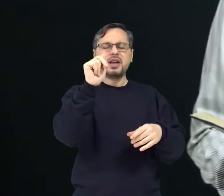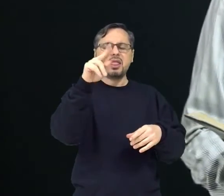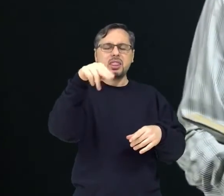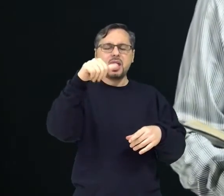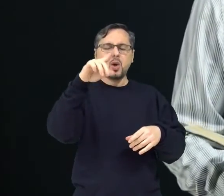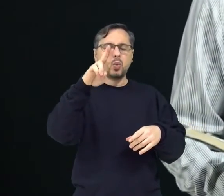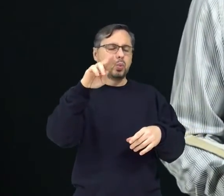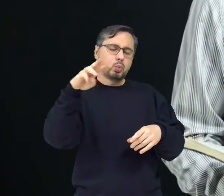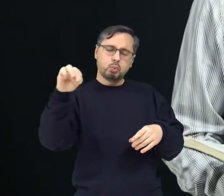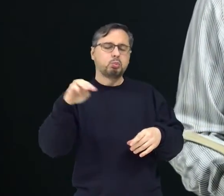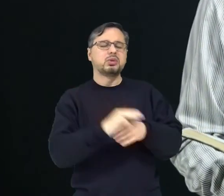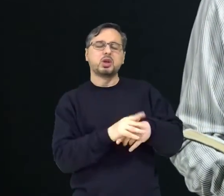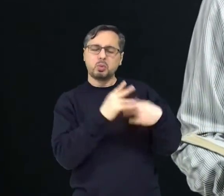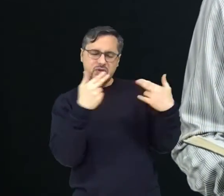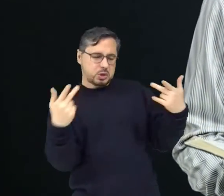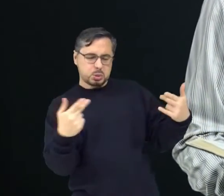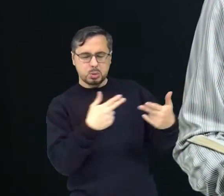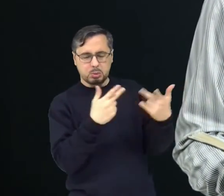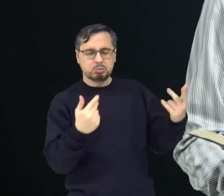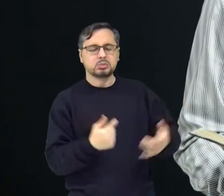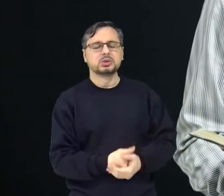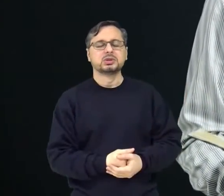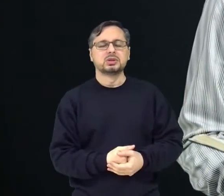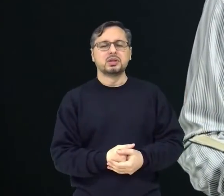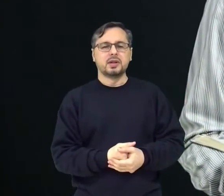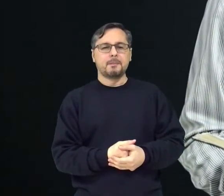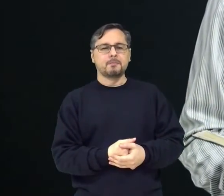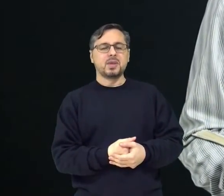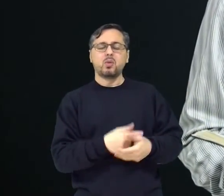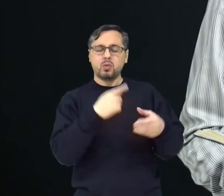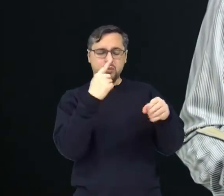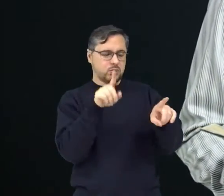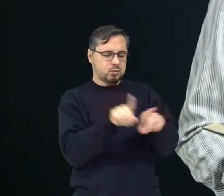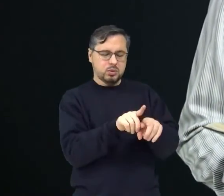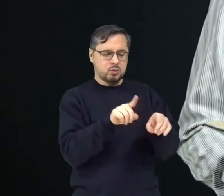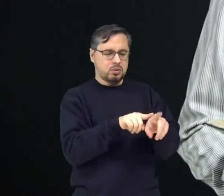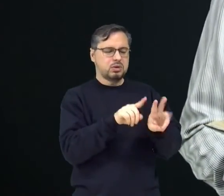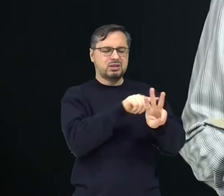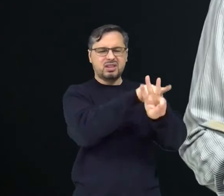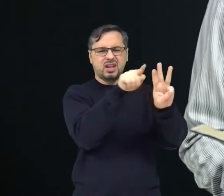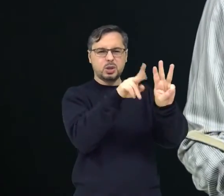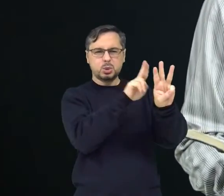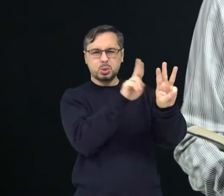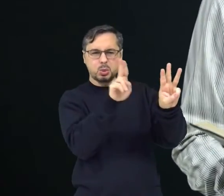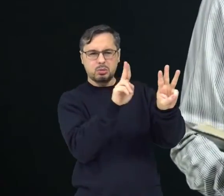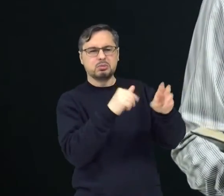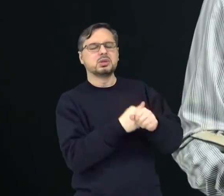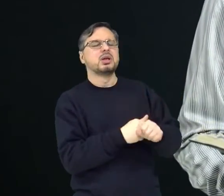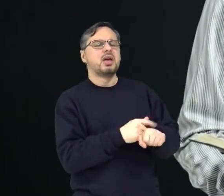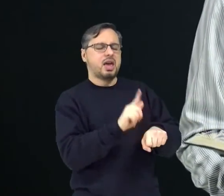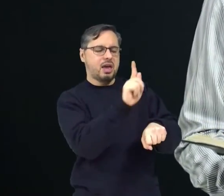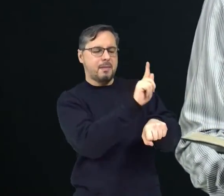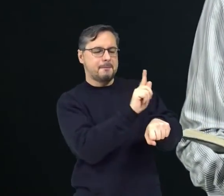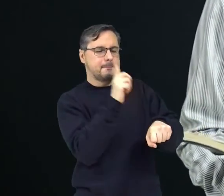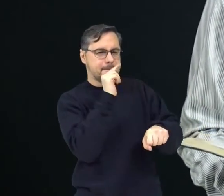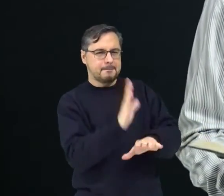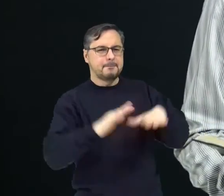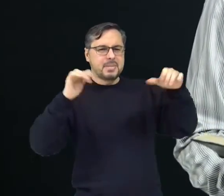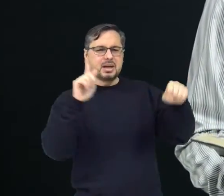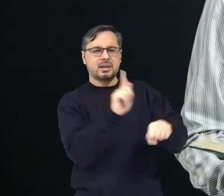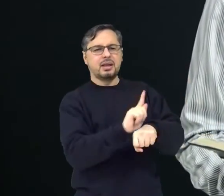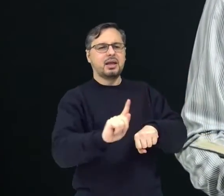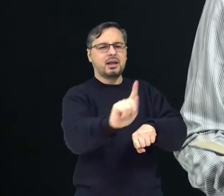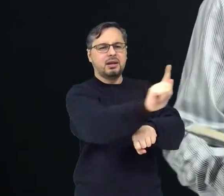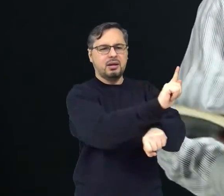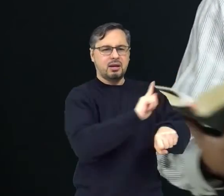eventualmente alguma outra nomenclatura, dizem respeito ao mesmo lugar, lado oeste da Galileia, quando ali havia de